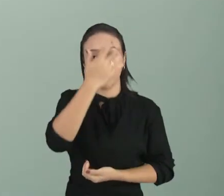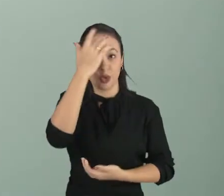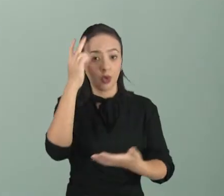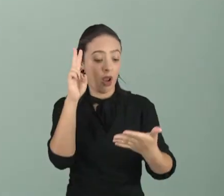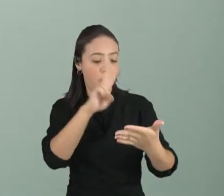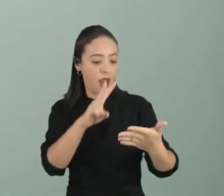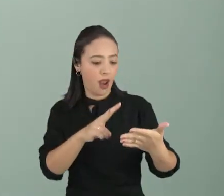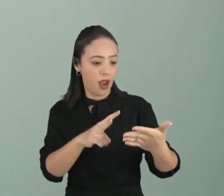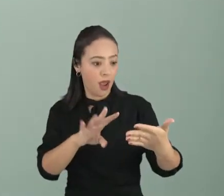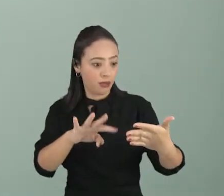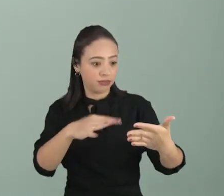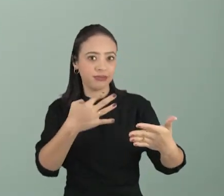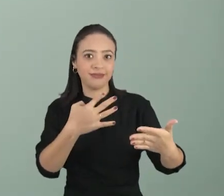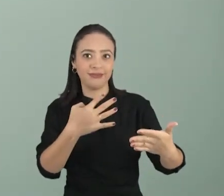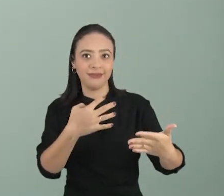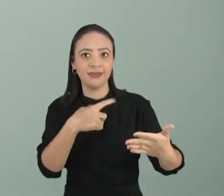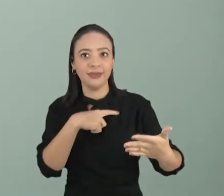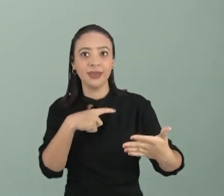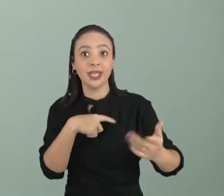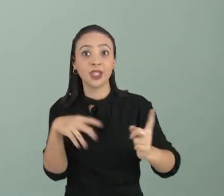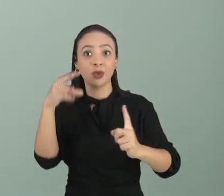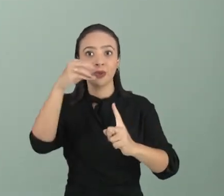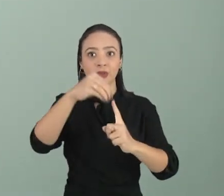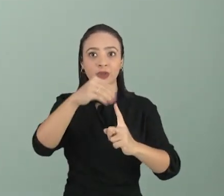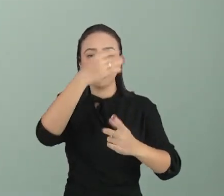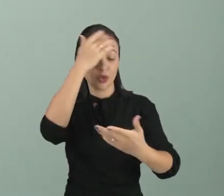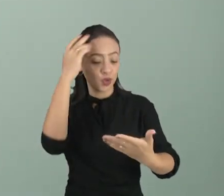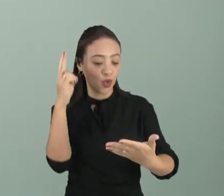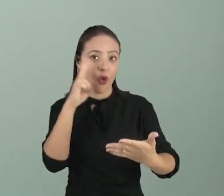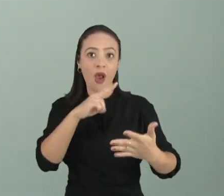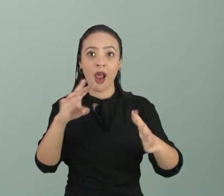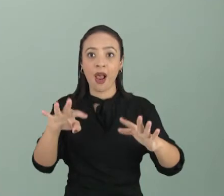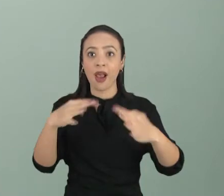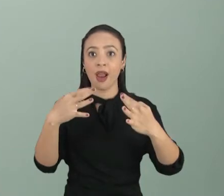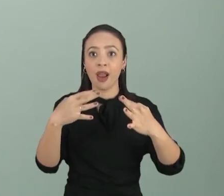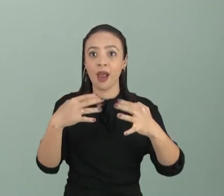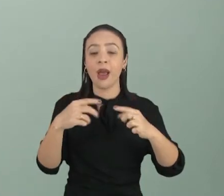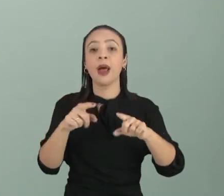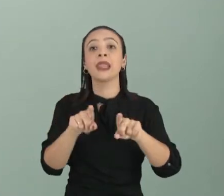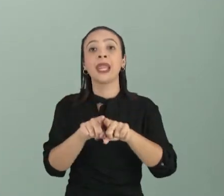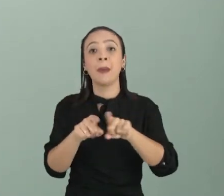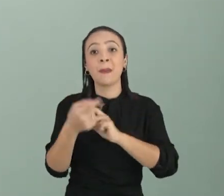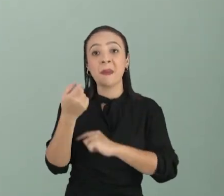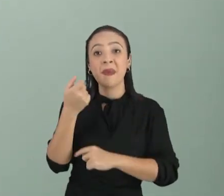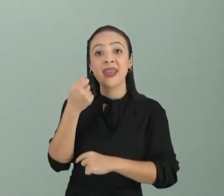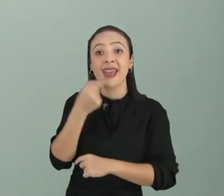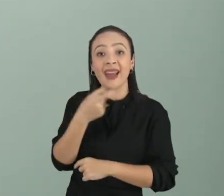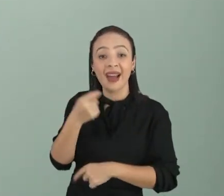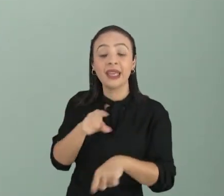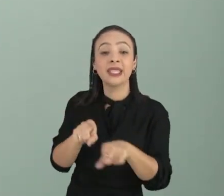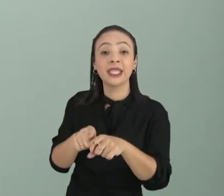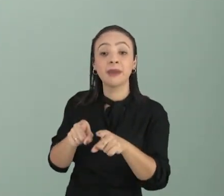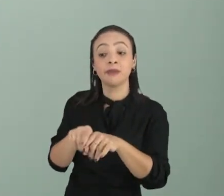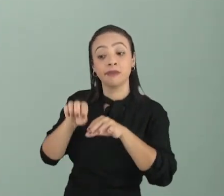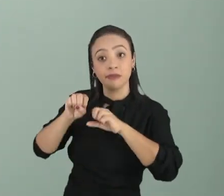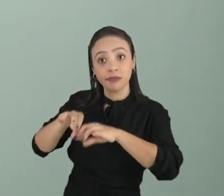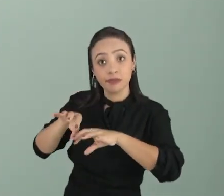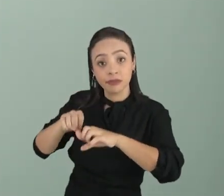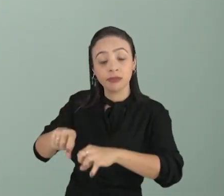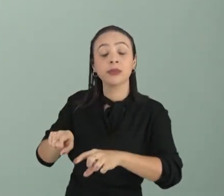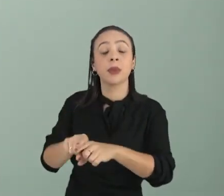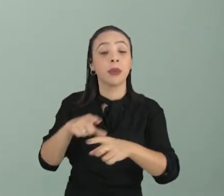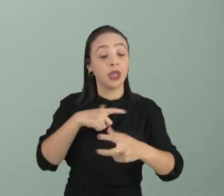as HQs, elas têm o objetivo de entreter o leitor, divertir, mas muitas vezes ensiná-lo também. Como nós vemos,